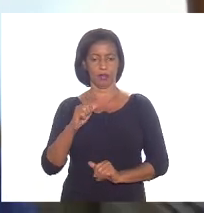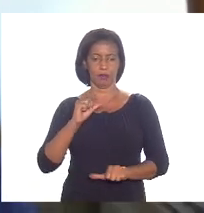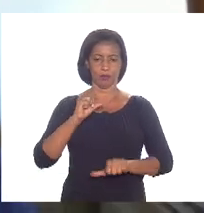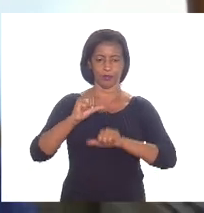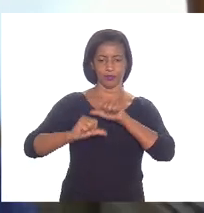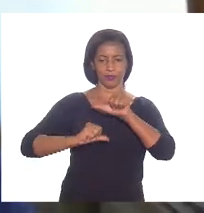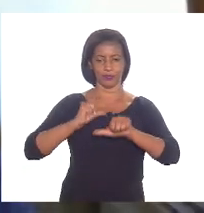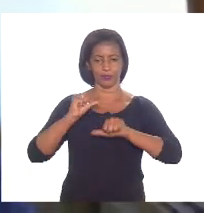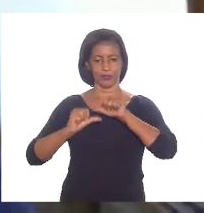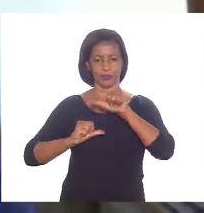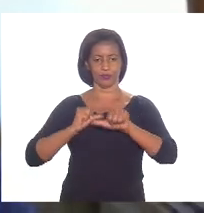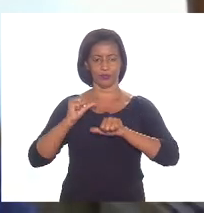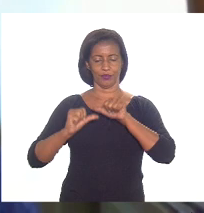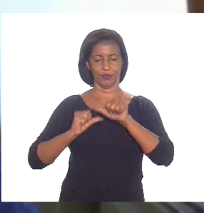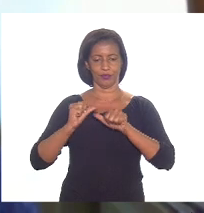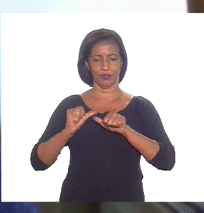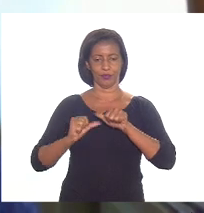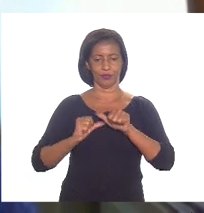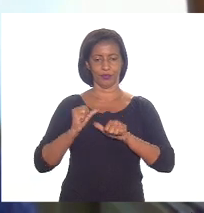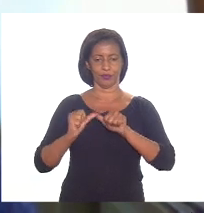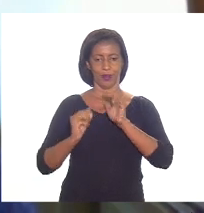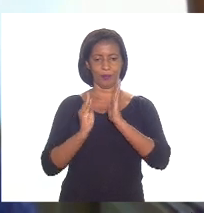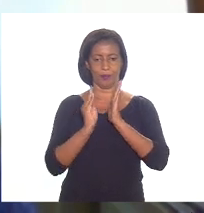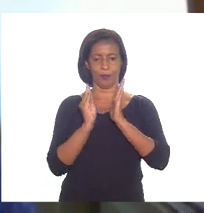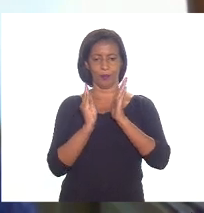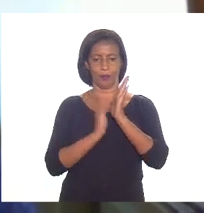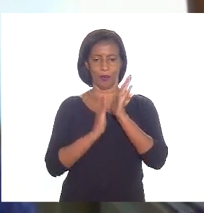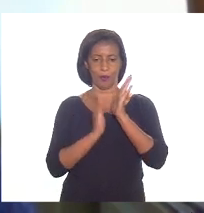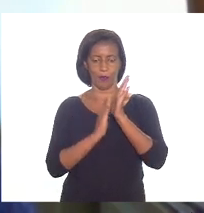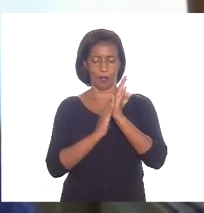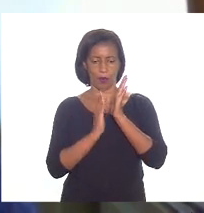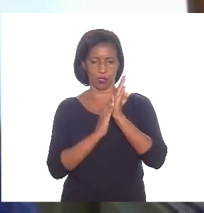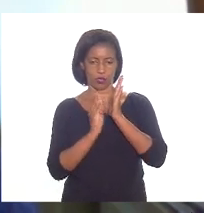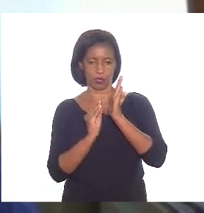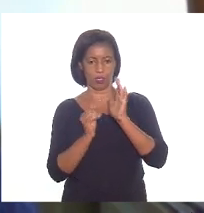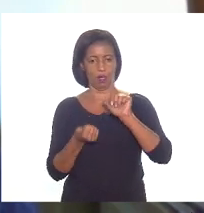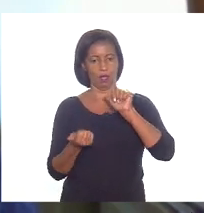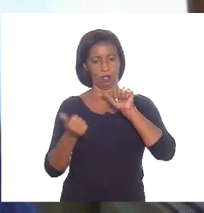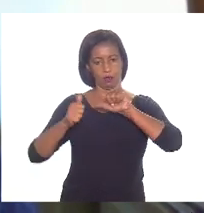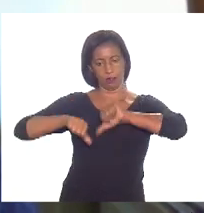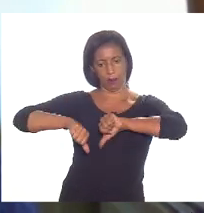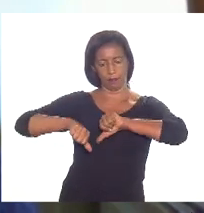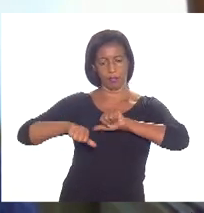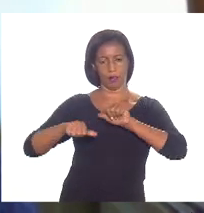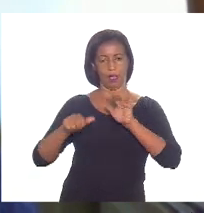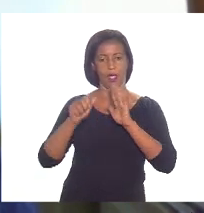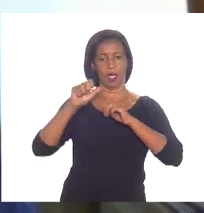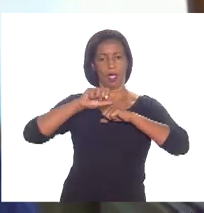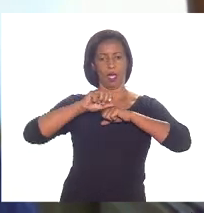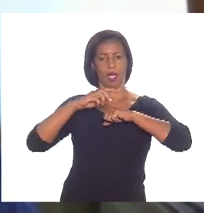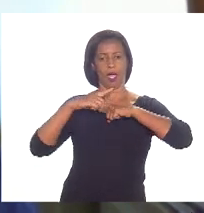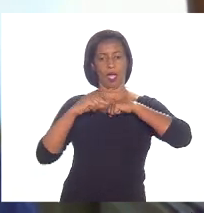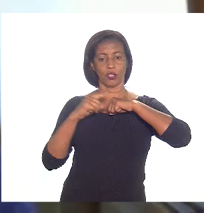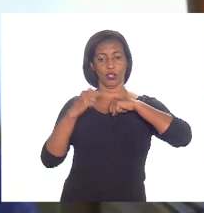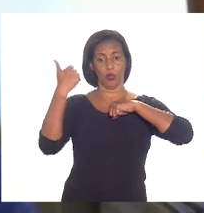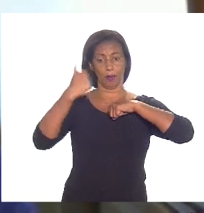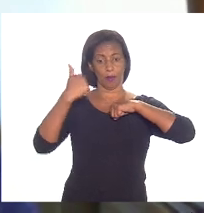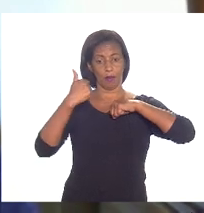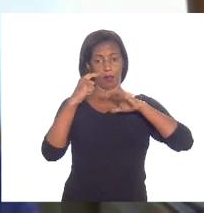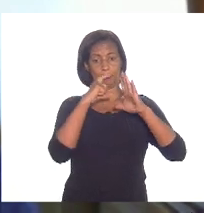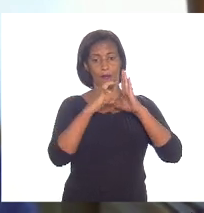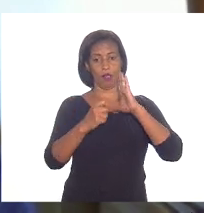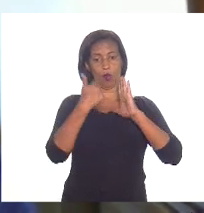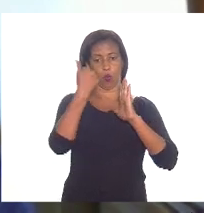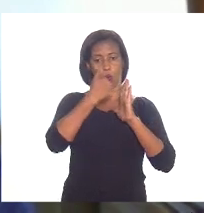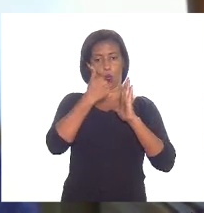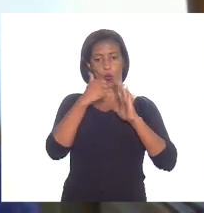alterações redacionais propostas e acatadas no artigo 1º, no parágrafo único e no